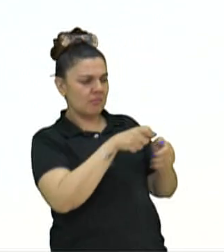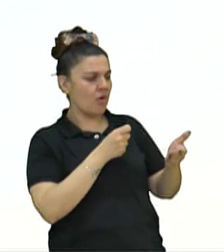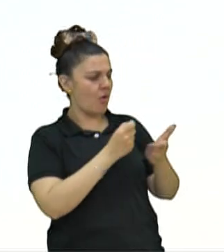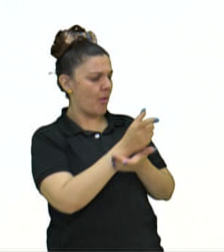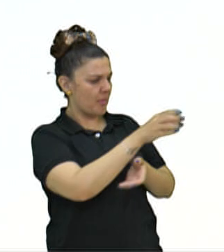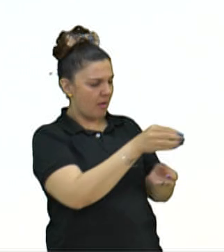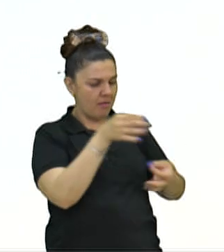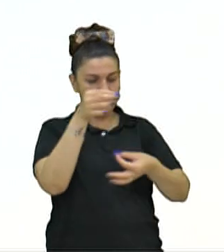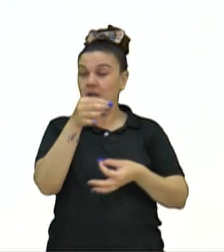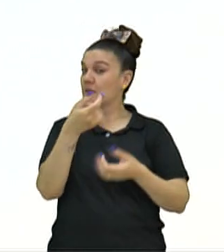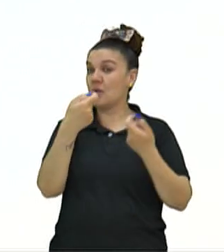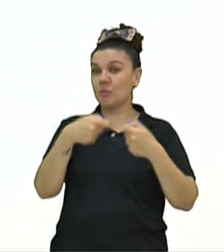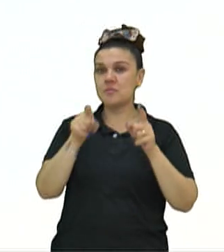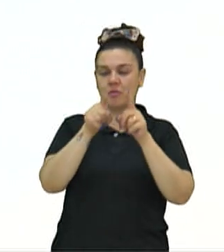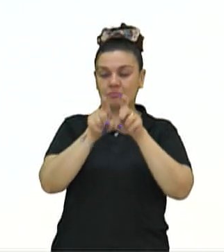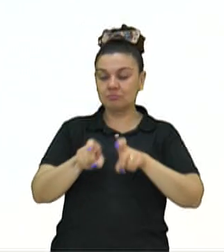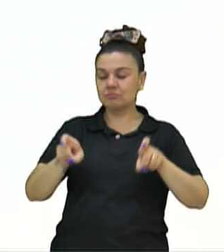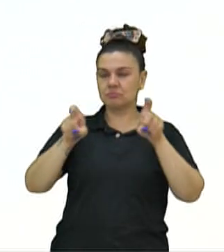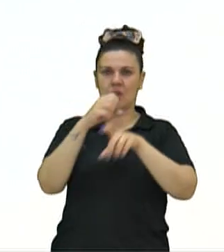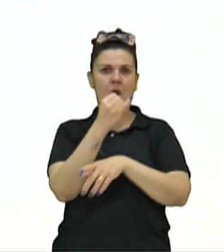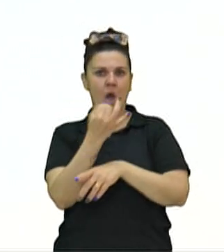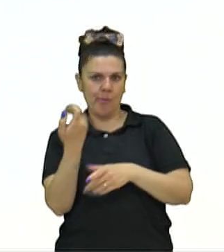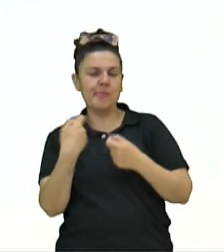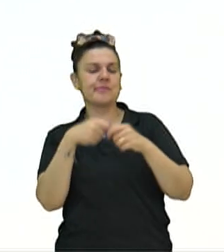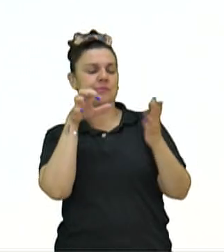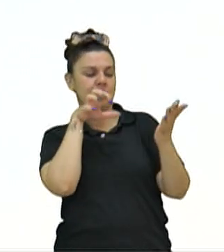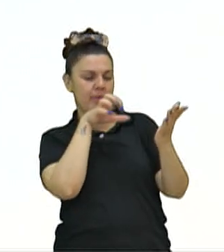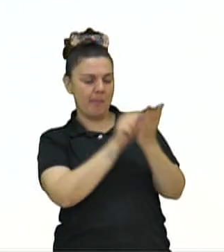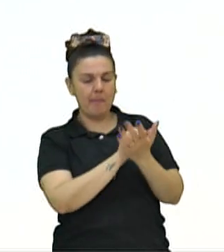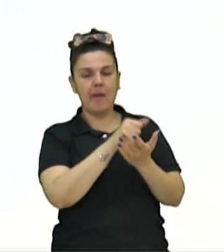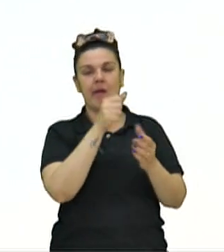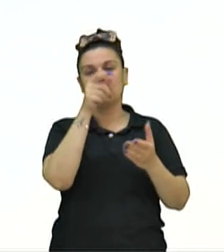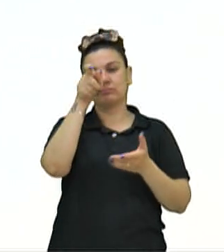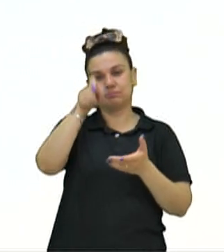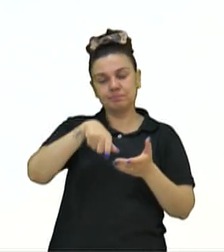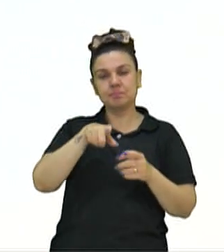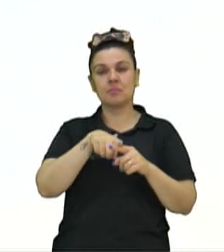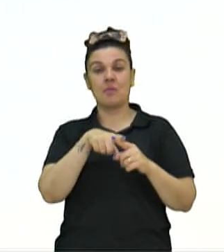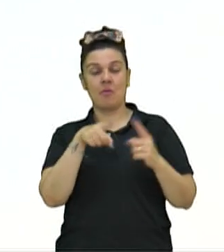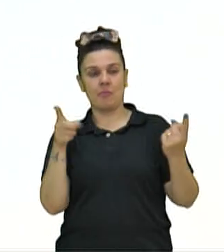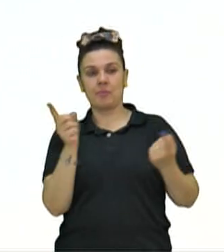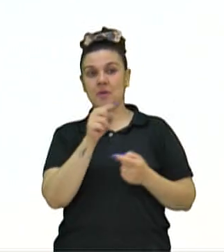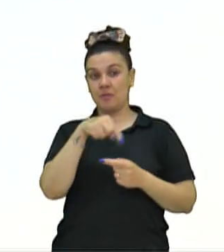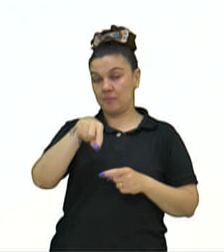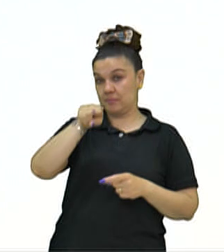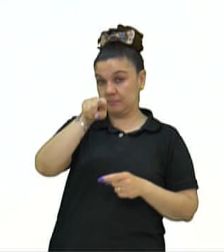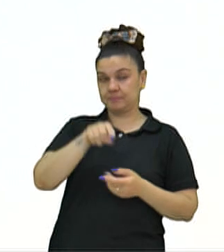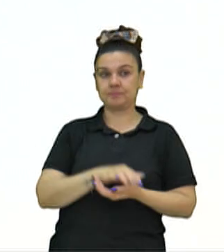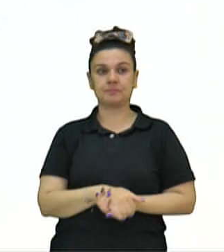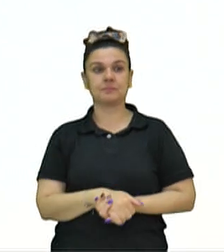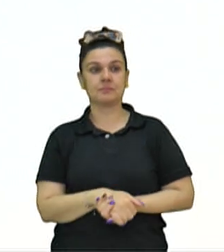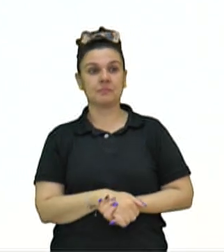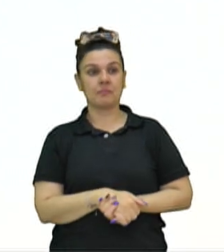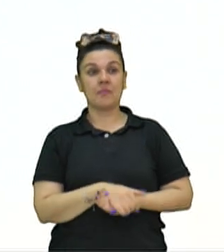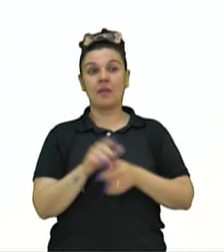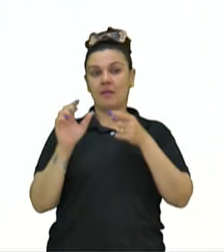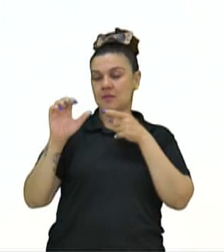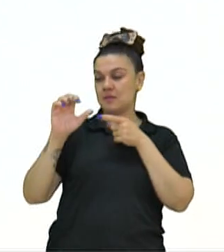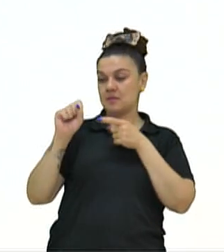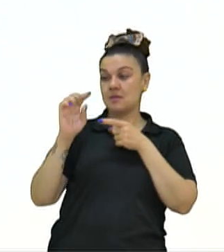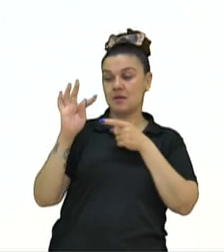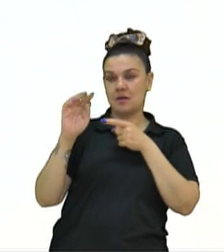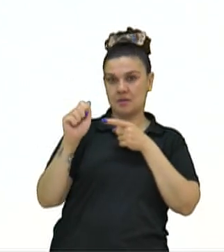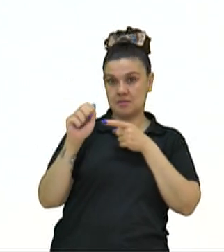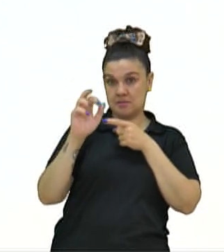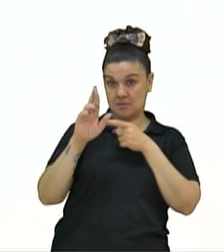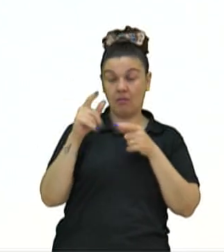comprar. Algumas você tem que assinar, tem, né, uma taxinha lá, e outras não. Então, olha aqui, ó, essa é uma revista Star, ela